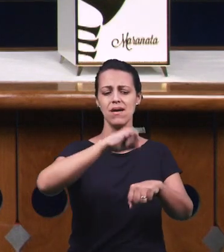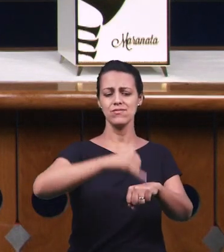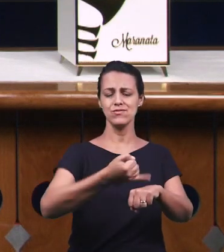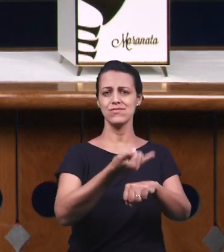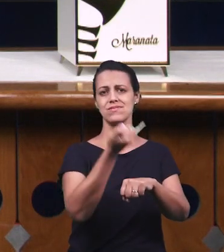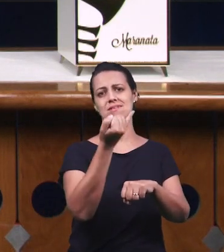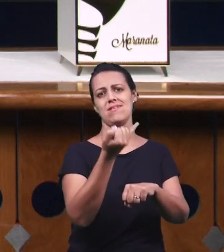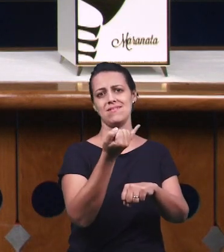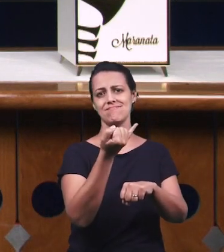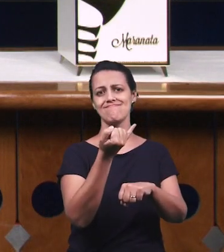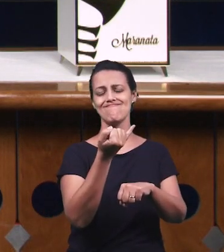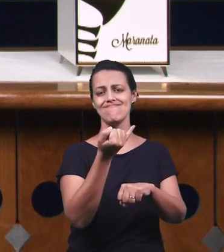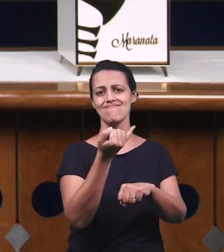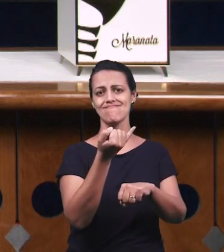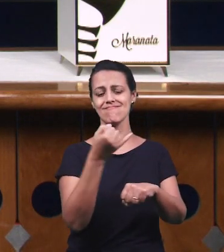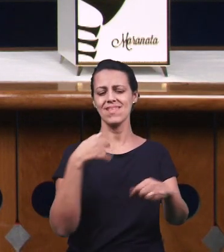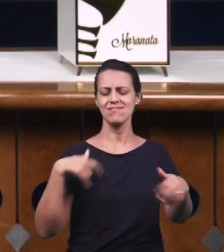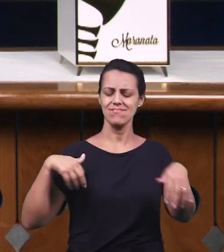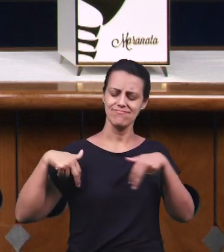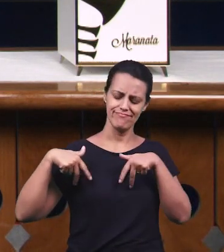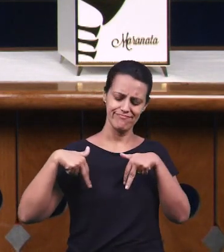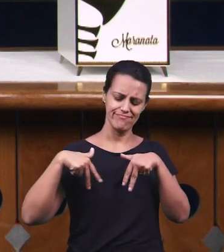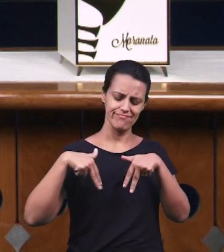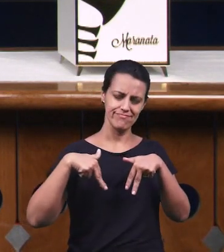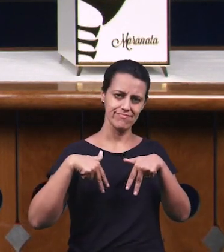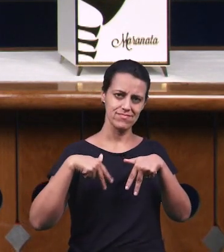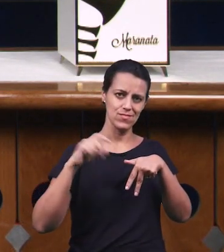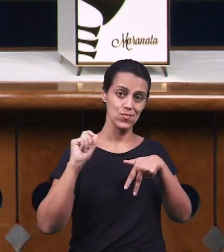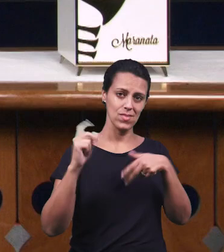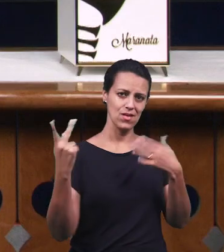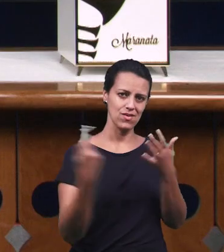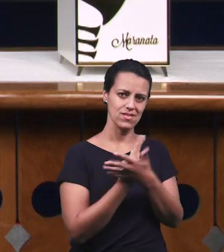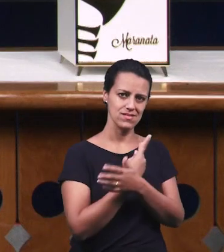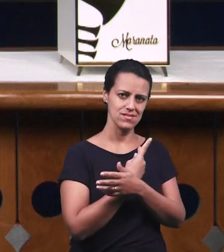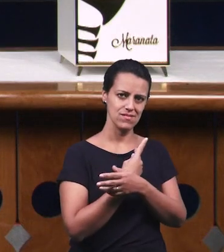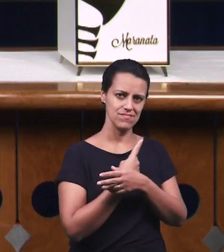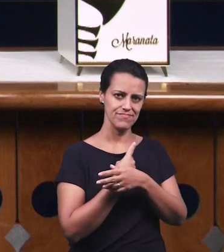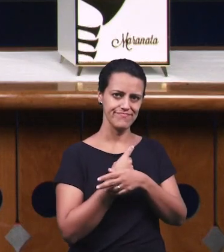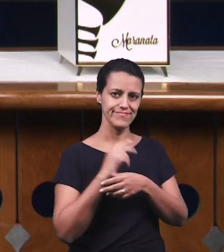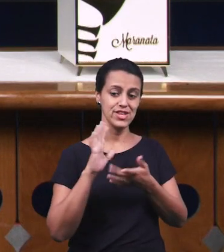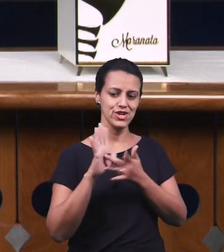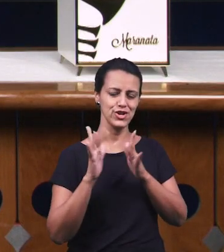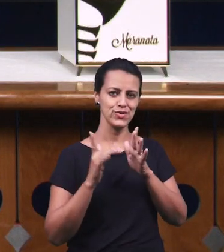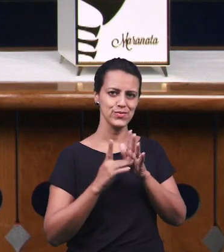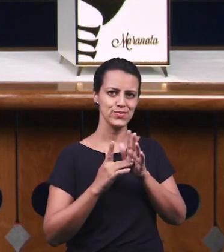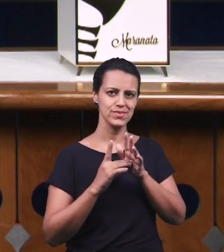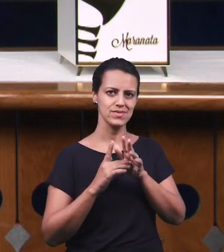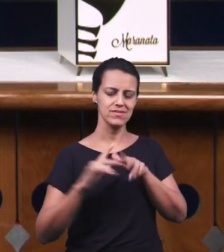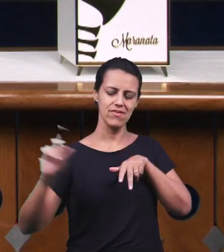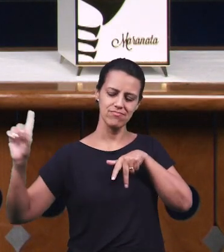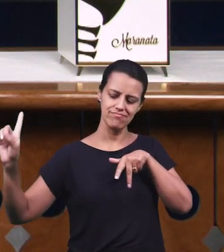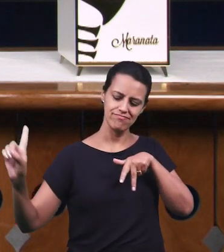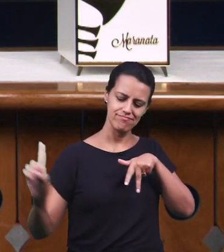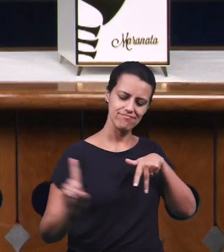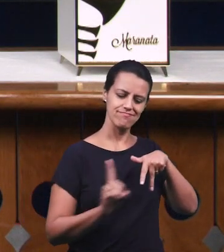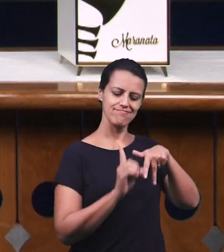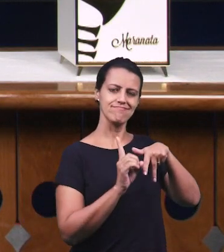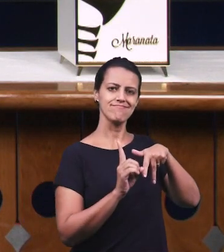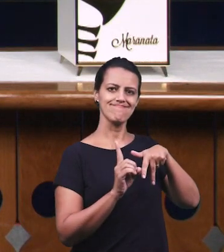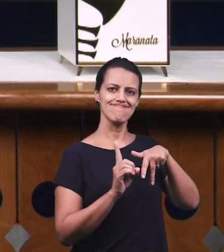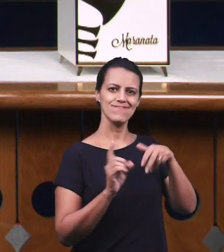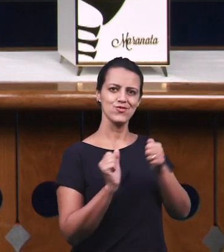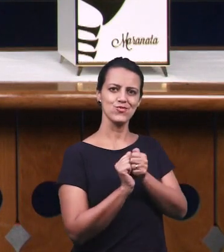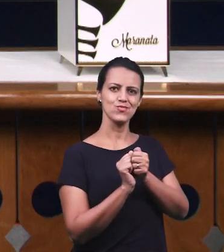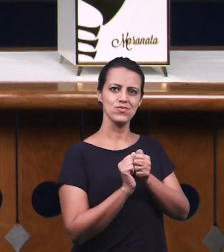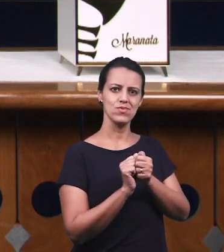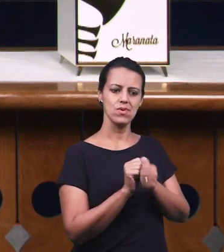Jesus começa a caminhar com esses homens, começa a falar com esses homens. O coração deles começou a arder de alegria, sentir a